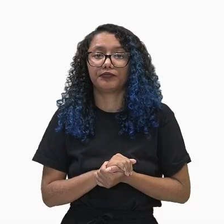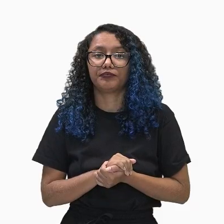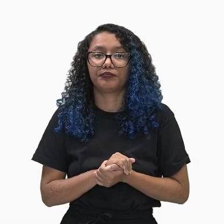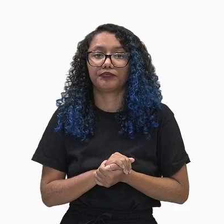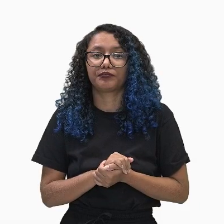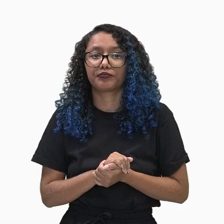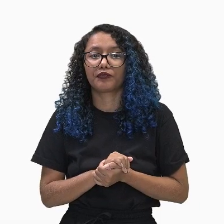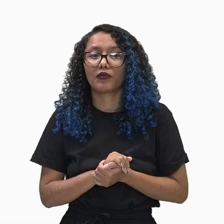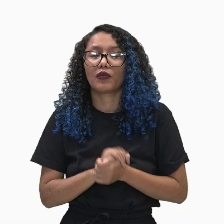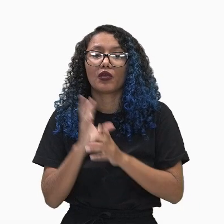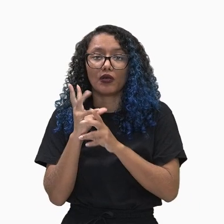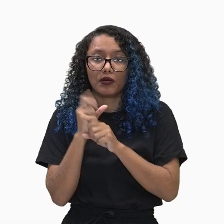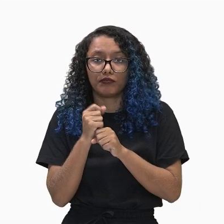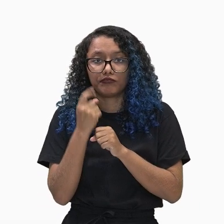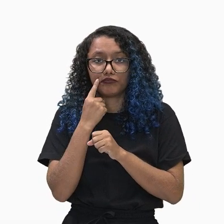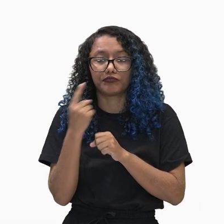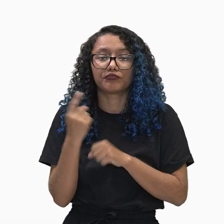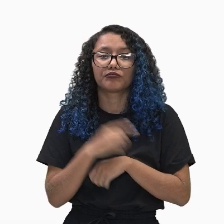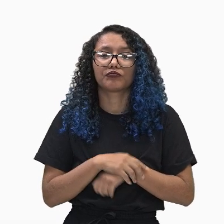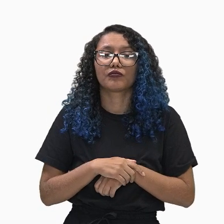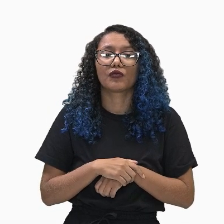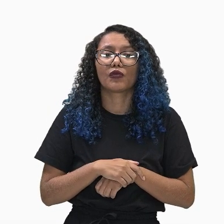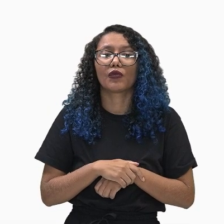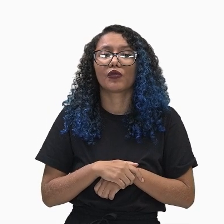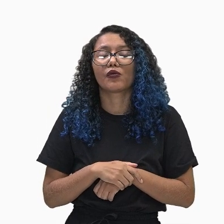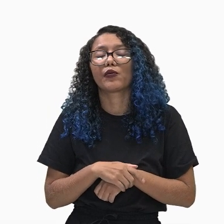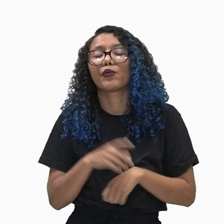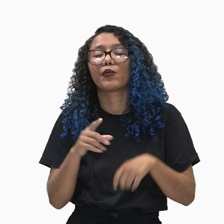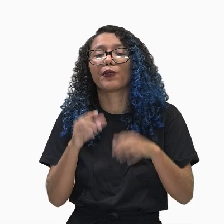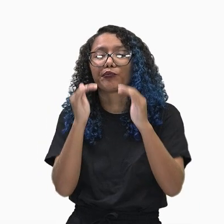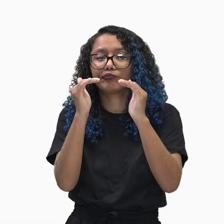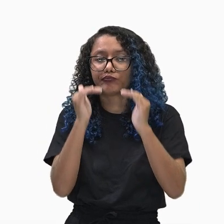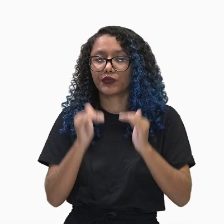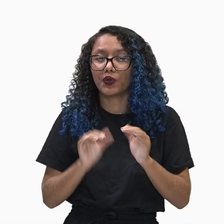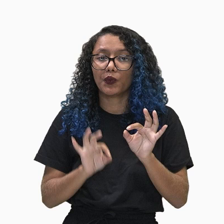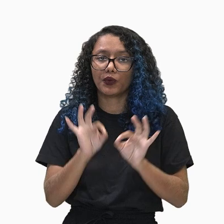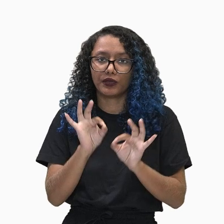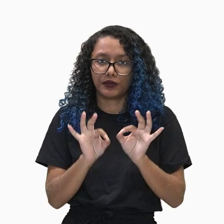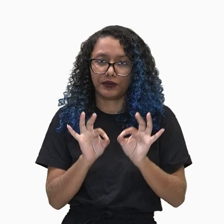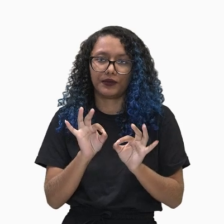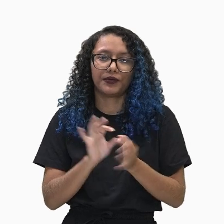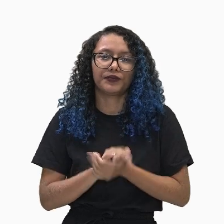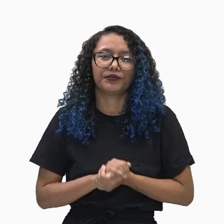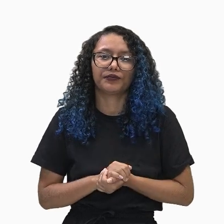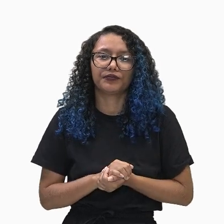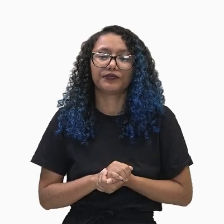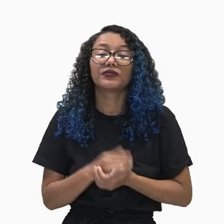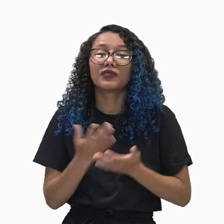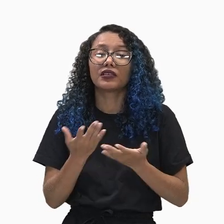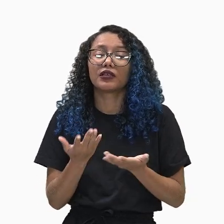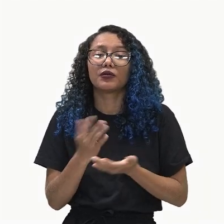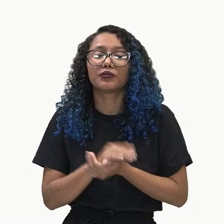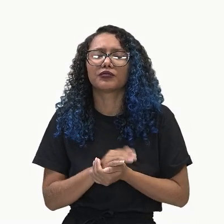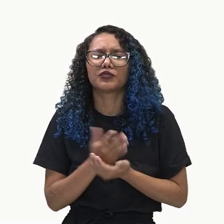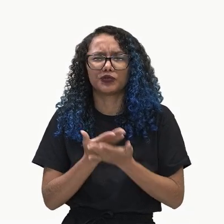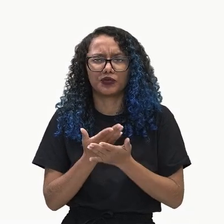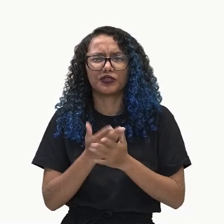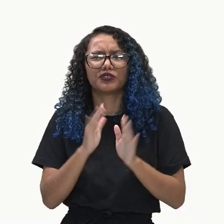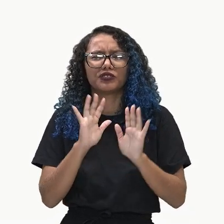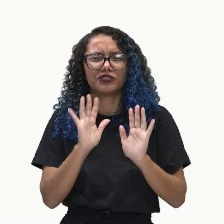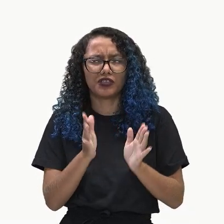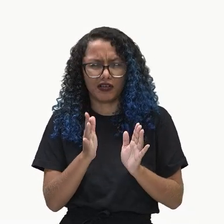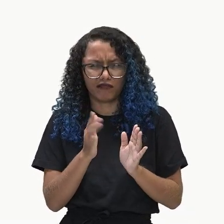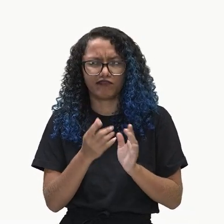organização. Nos níveis de organização, quando nós estudamos, nós vimos